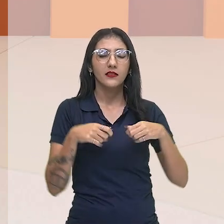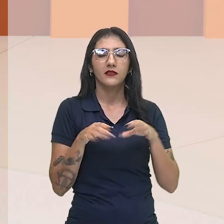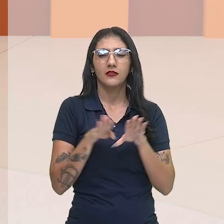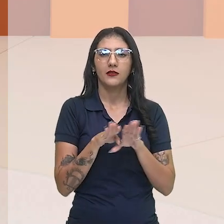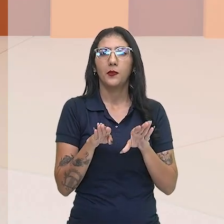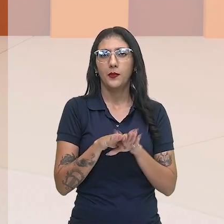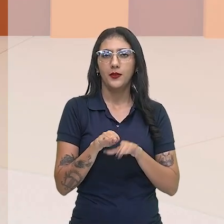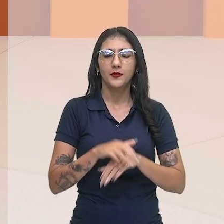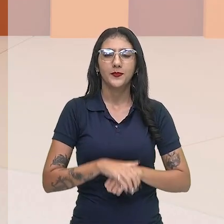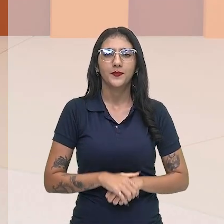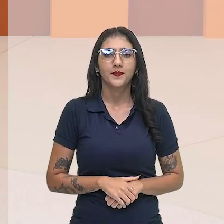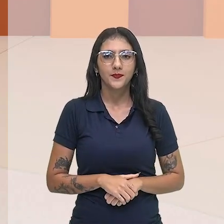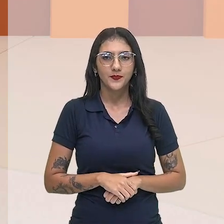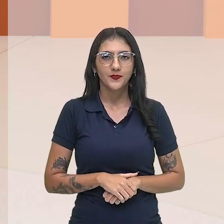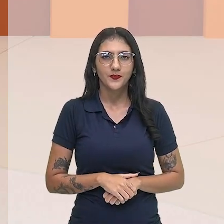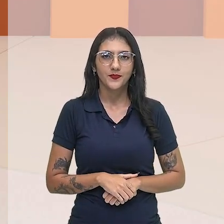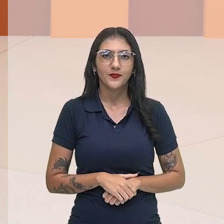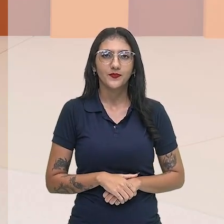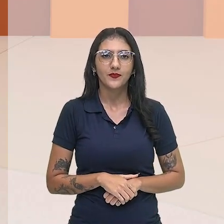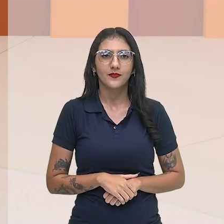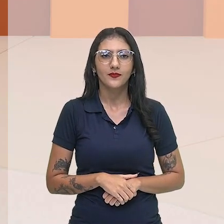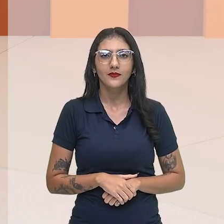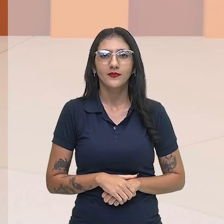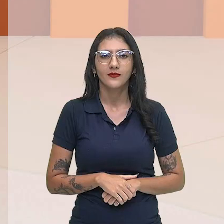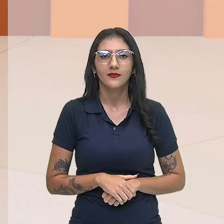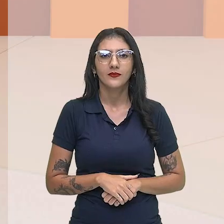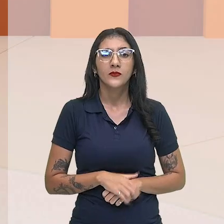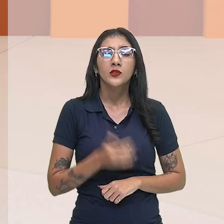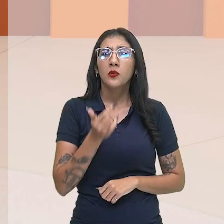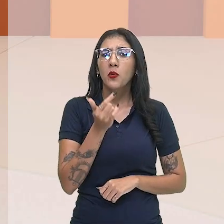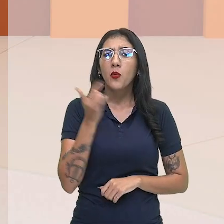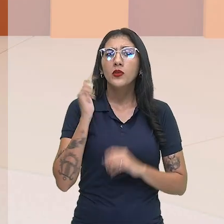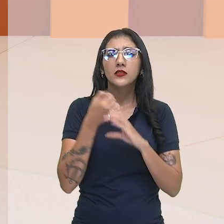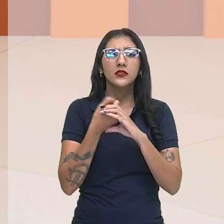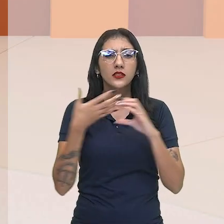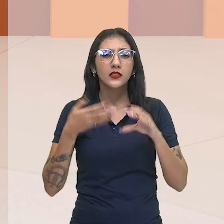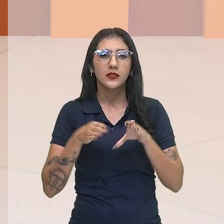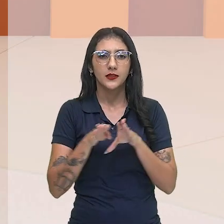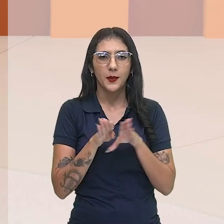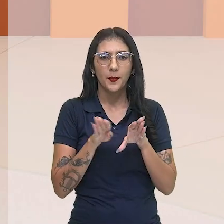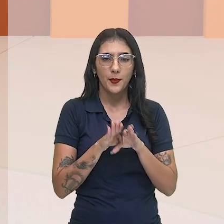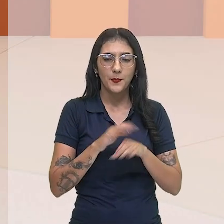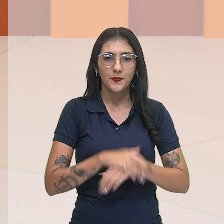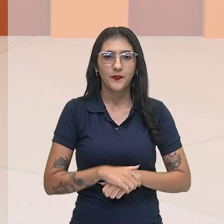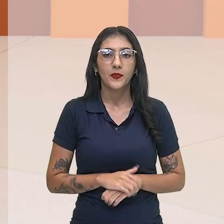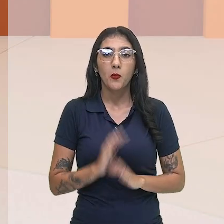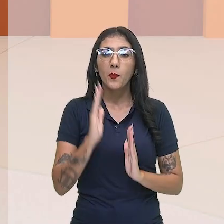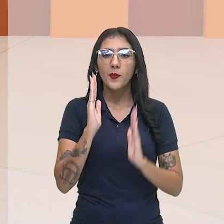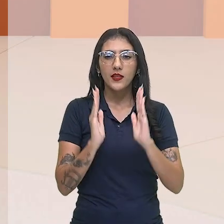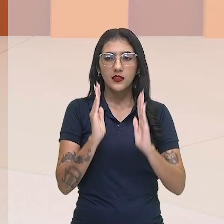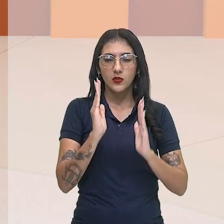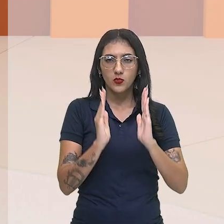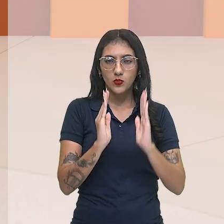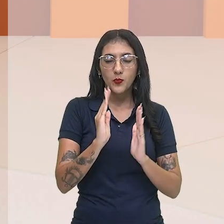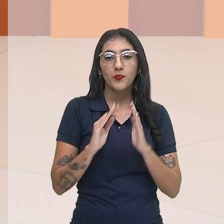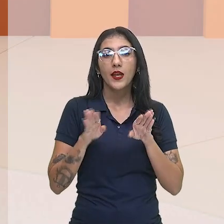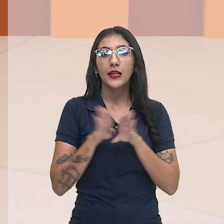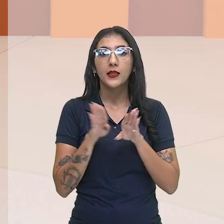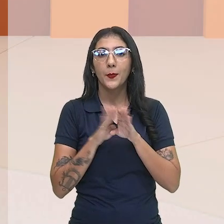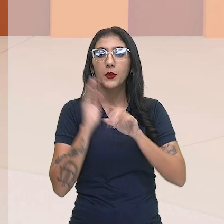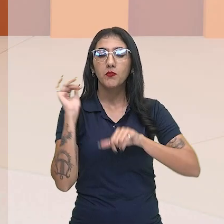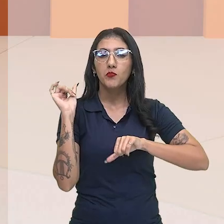estar presente. Outra característica é a temporariedade e a alternância